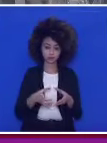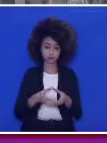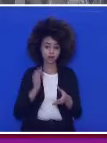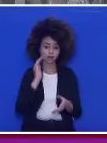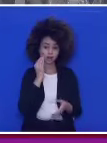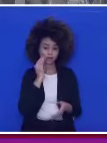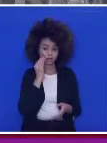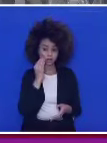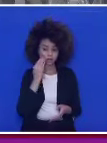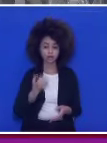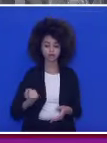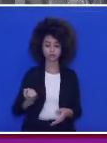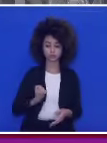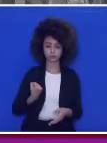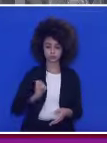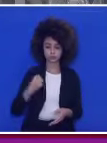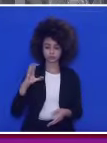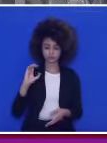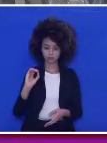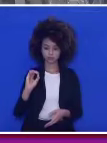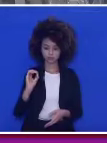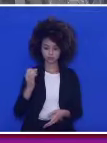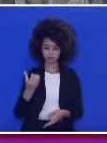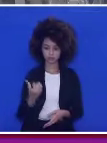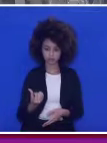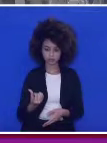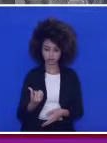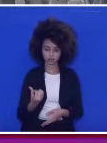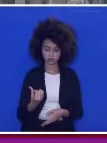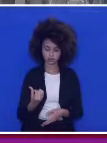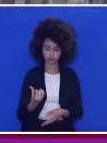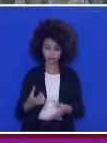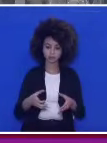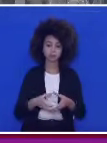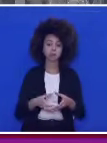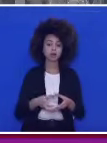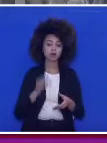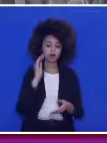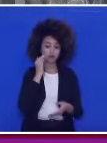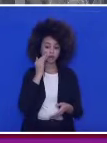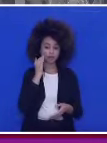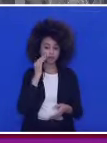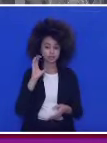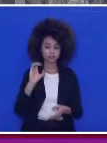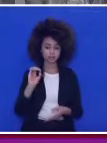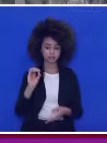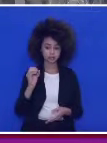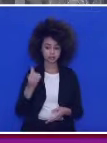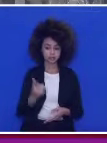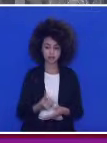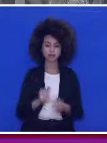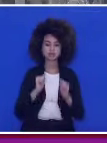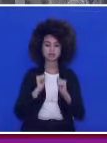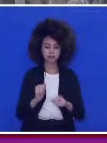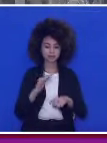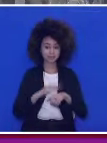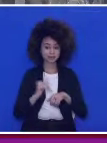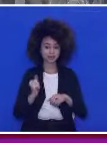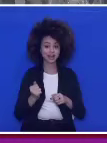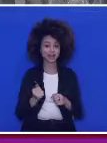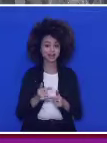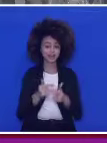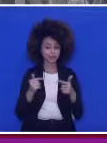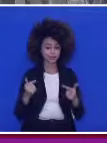Bola rosa, número 06. Rosa, 06. Pode chamar que a sorte